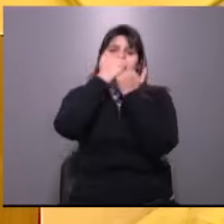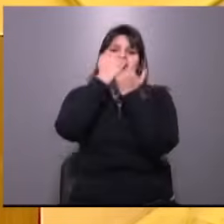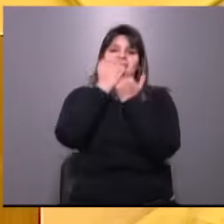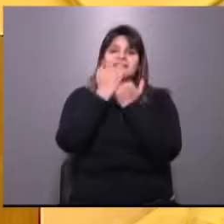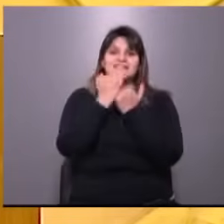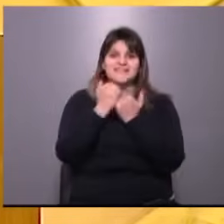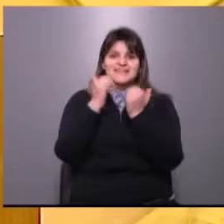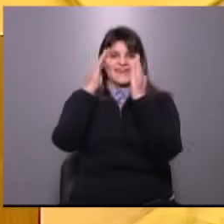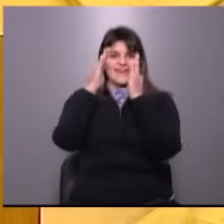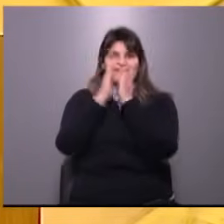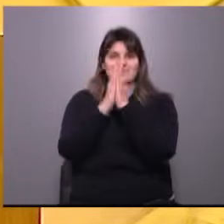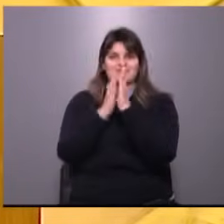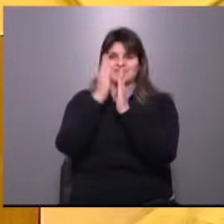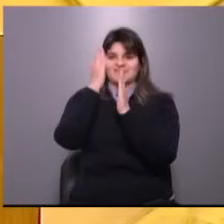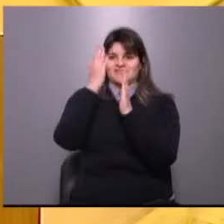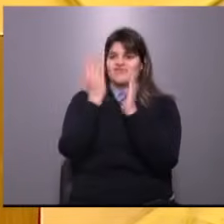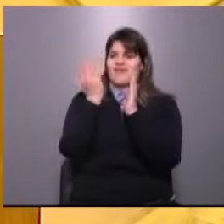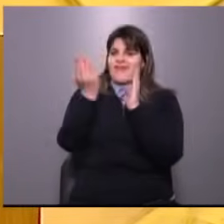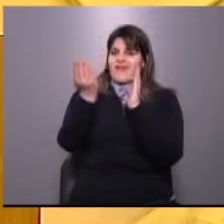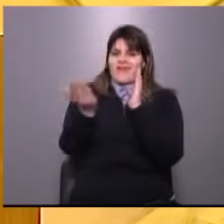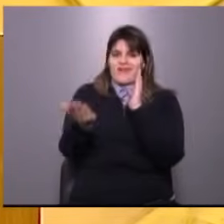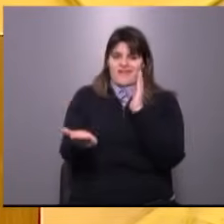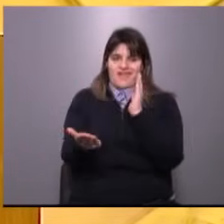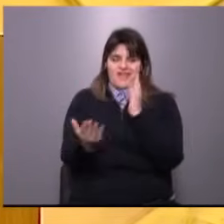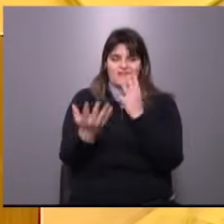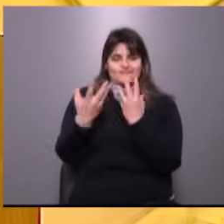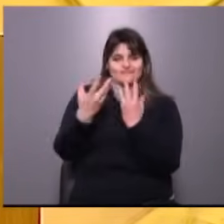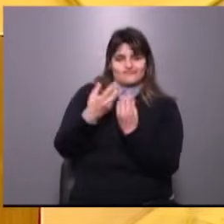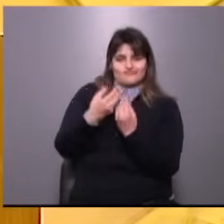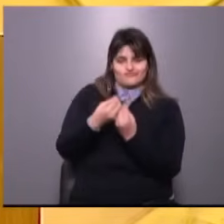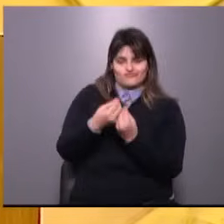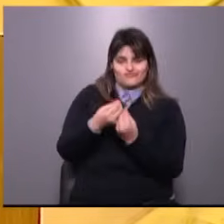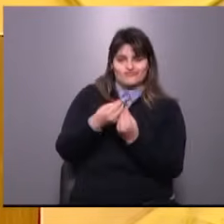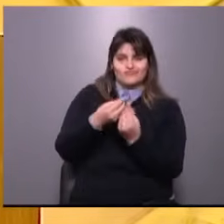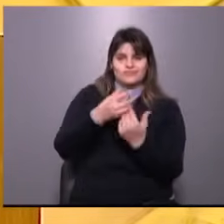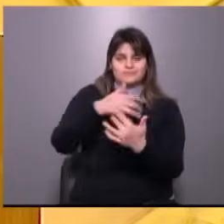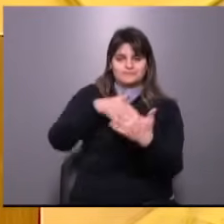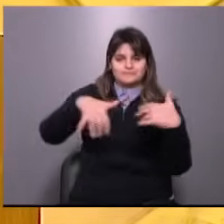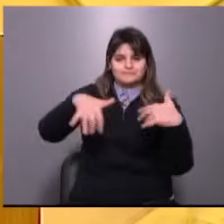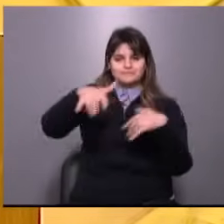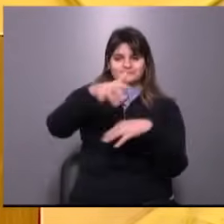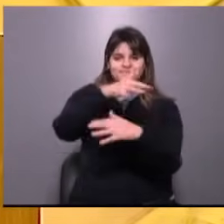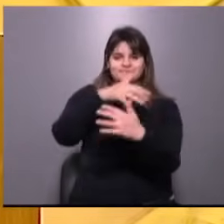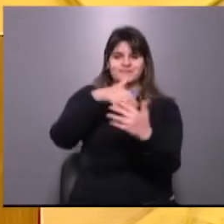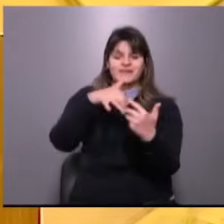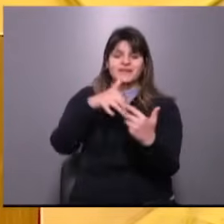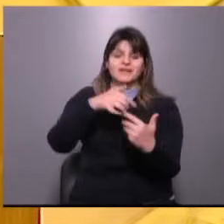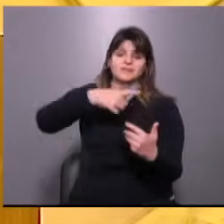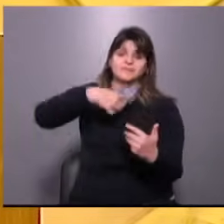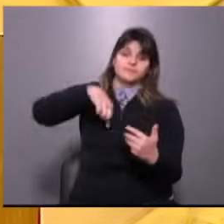Irmãos e irmãs, na alegria do Deus conosco,